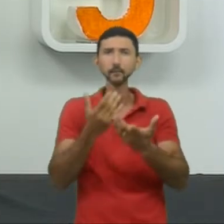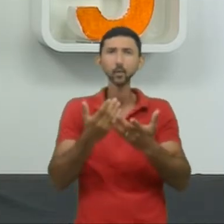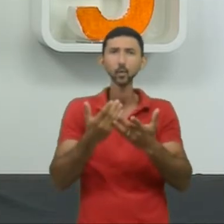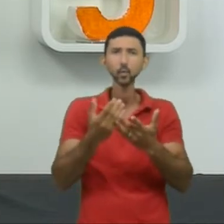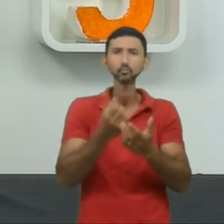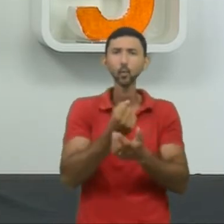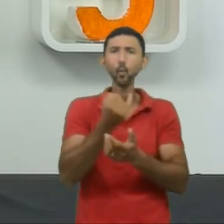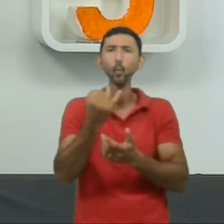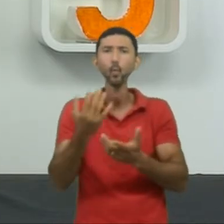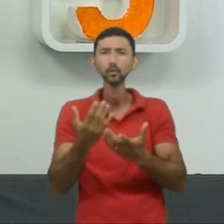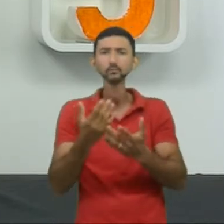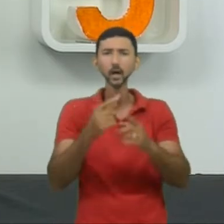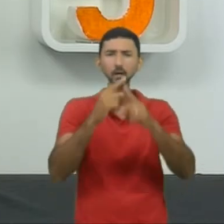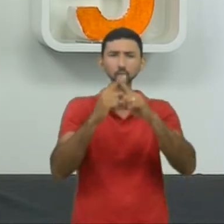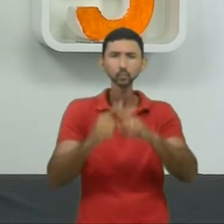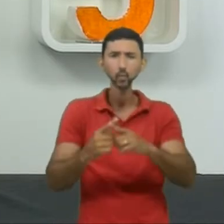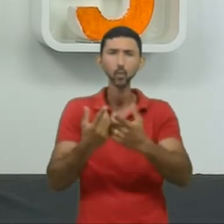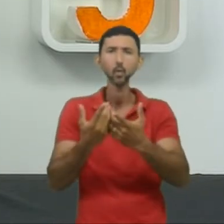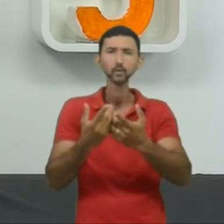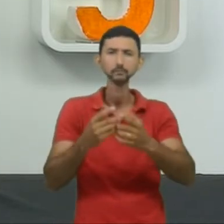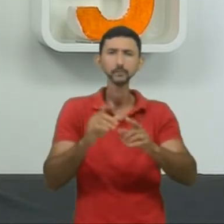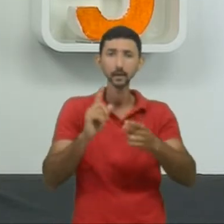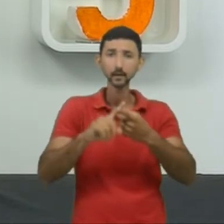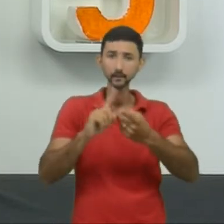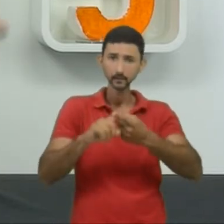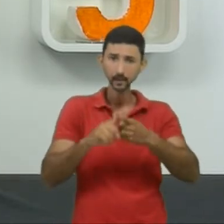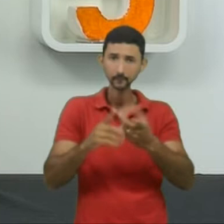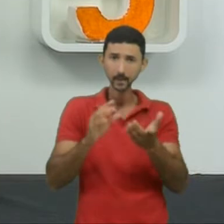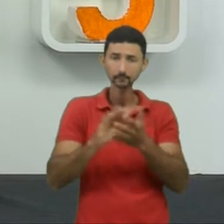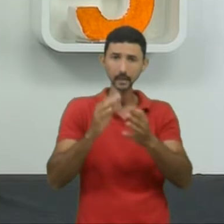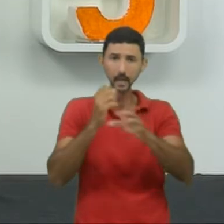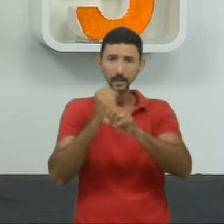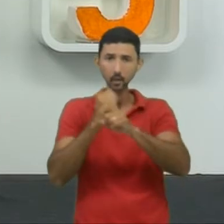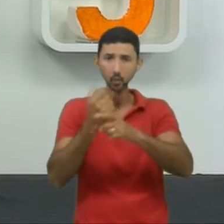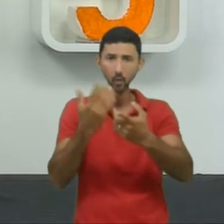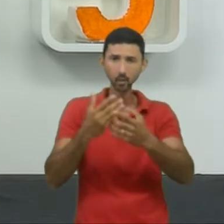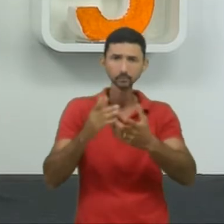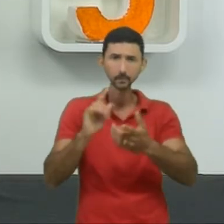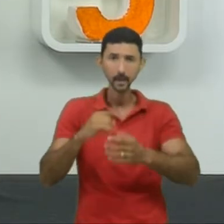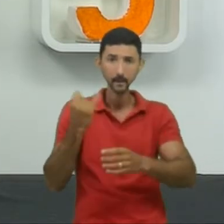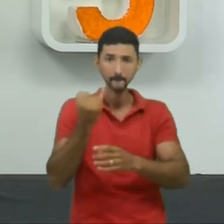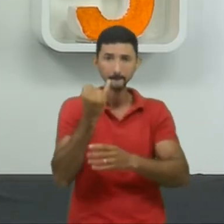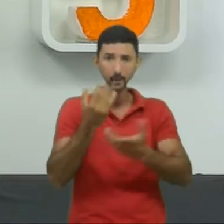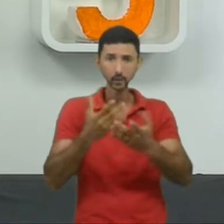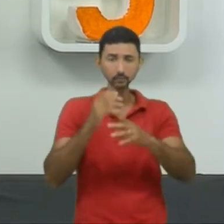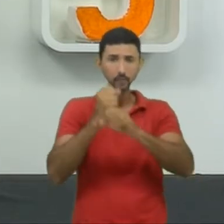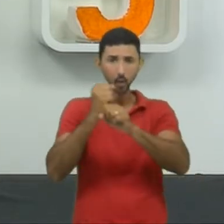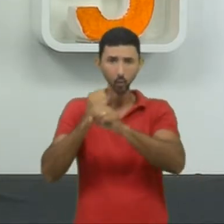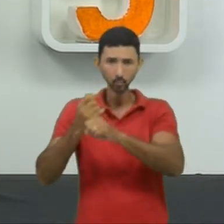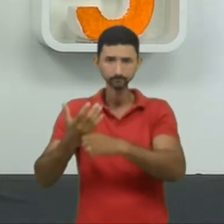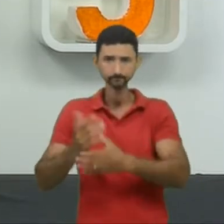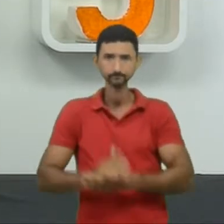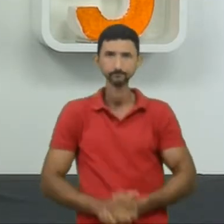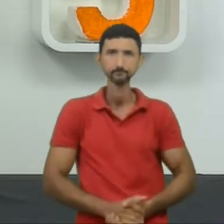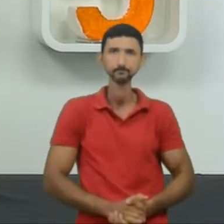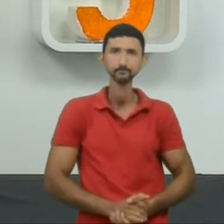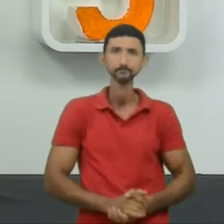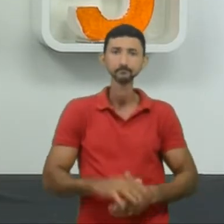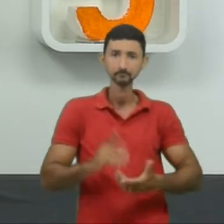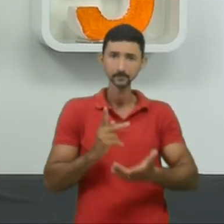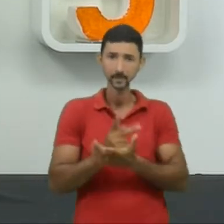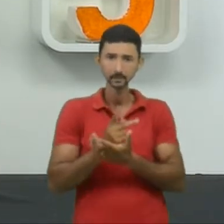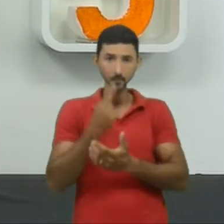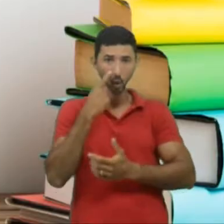contagem, o princípio multiplicativo, que também é chamado de princípio fundamental da contagem. Como